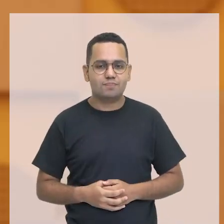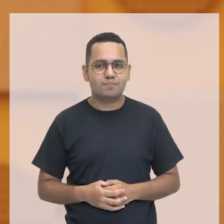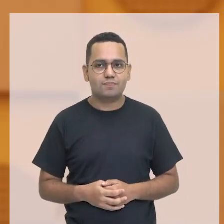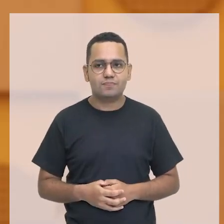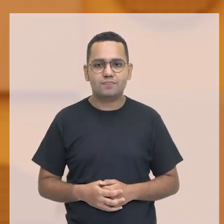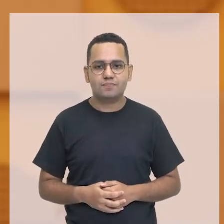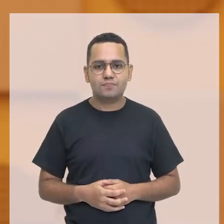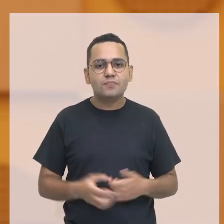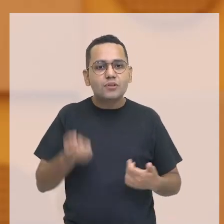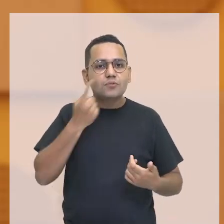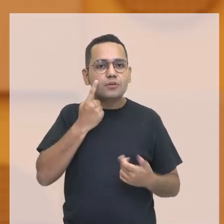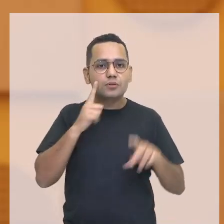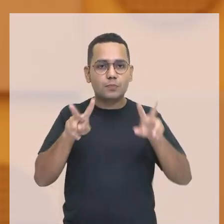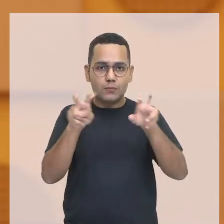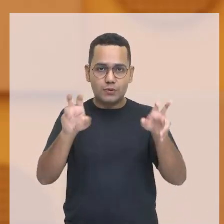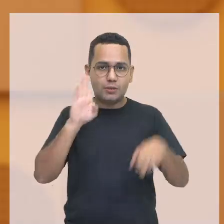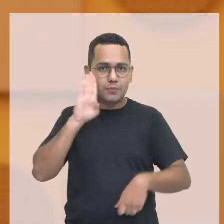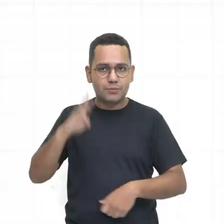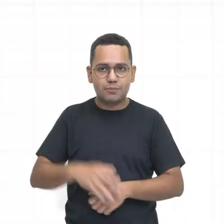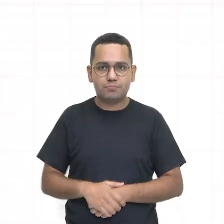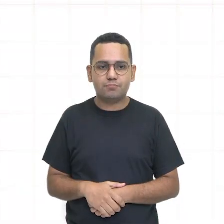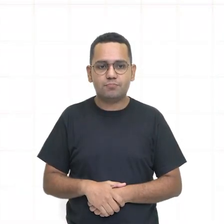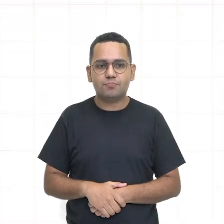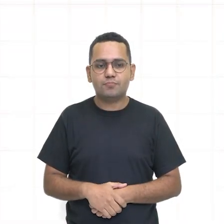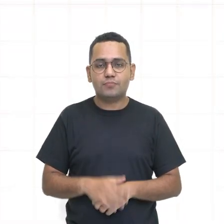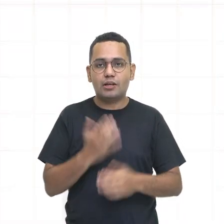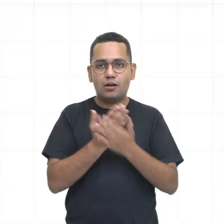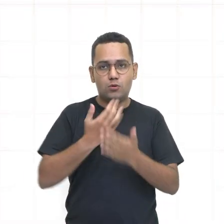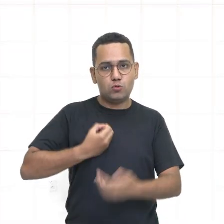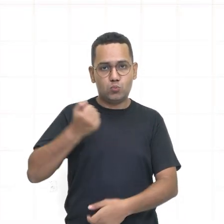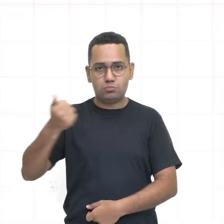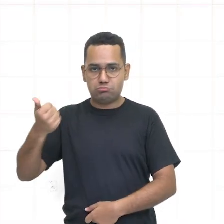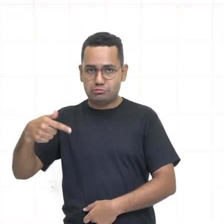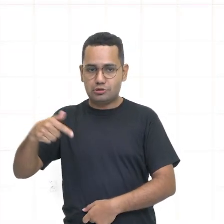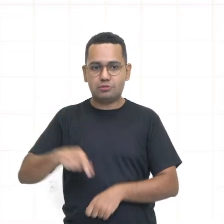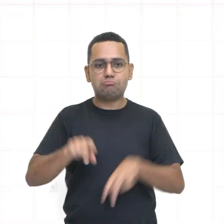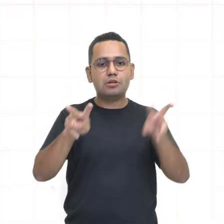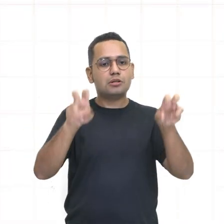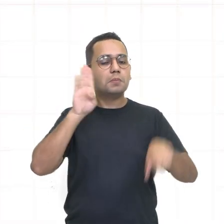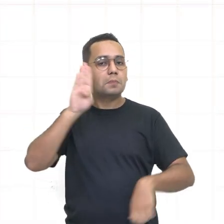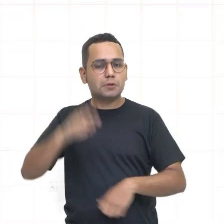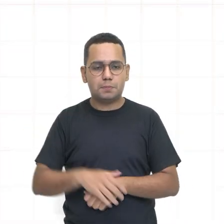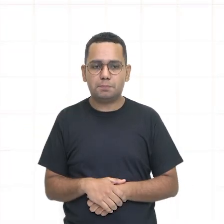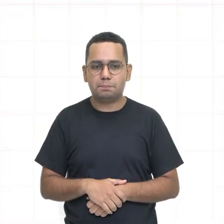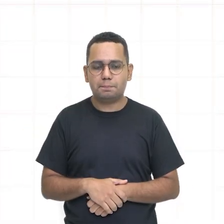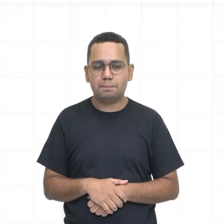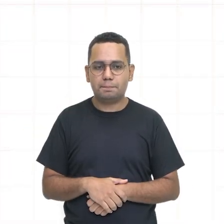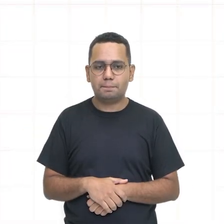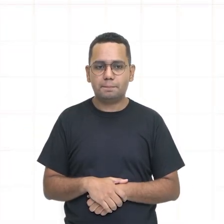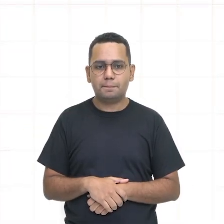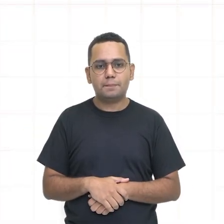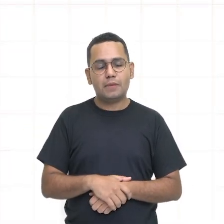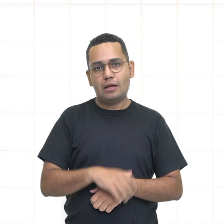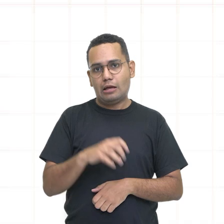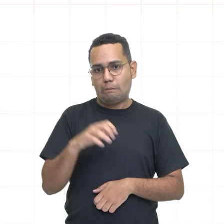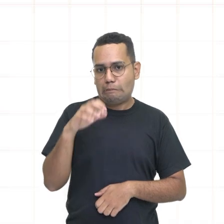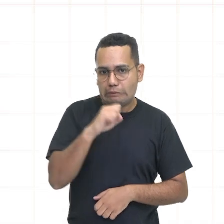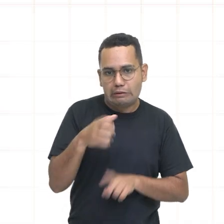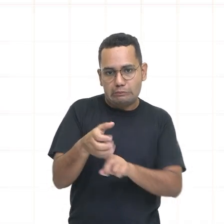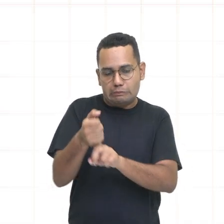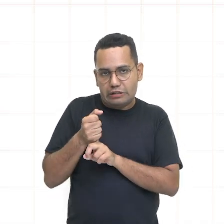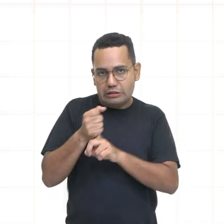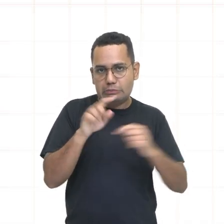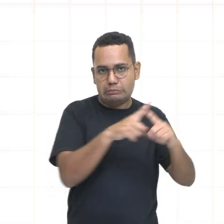vamos verificar o objeto de conhecimento desta aula. Aula 17, objeto de conhecimento, emergência do fascismo